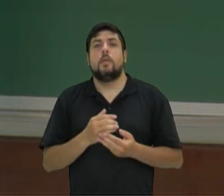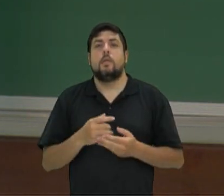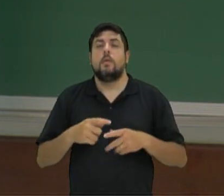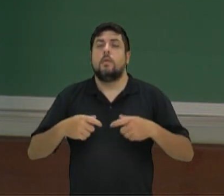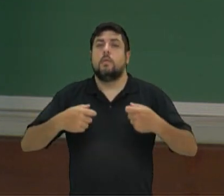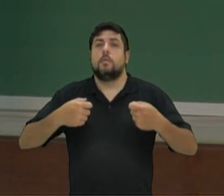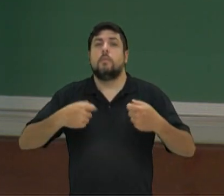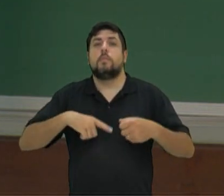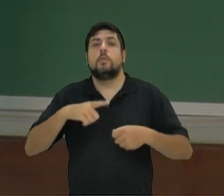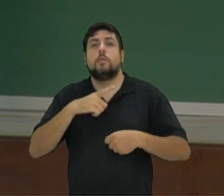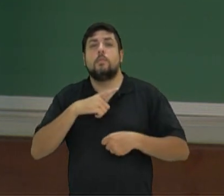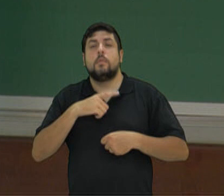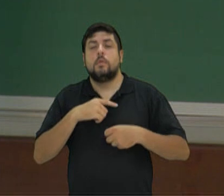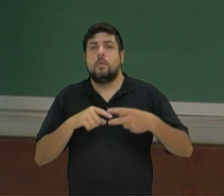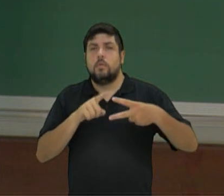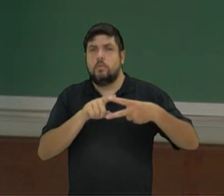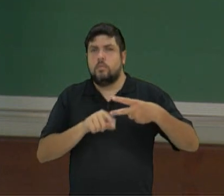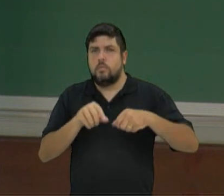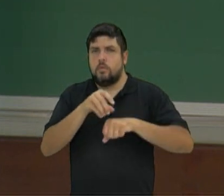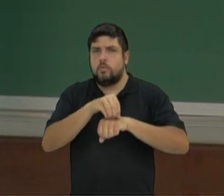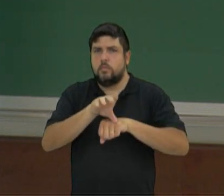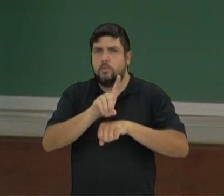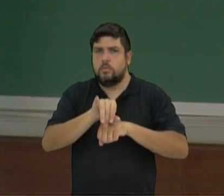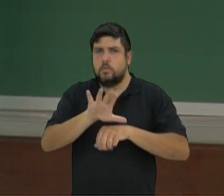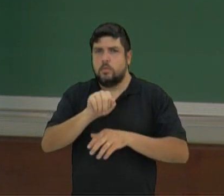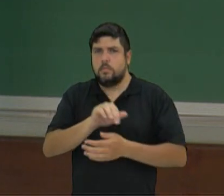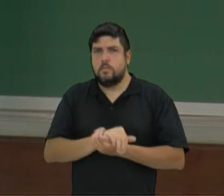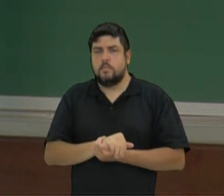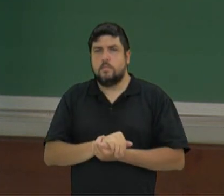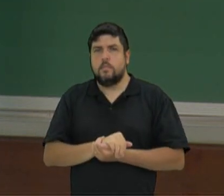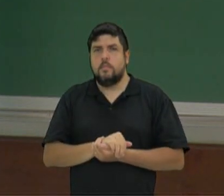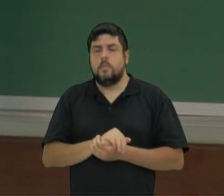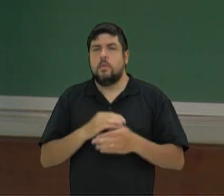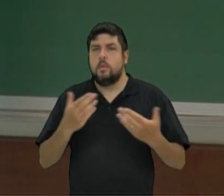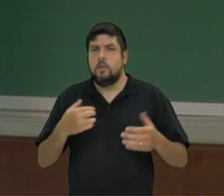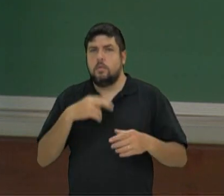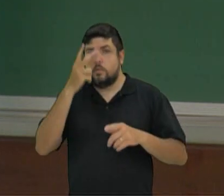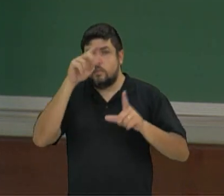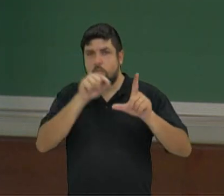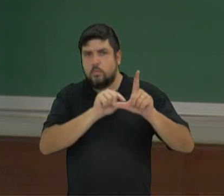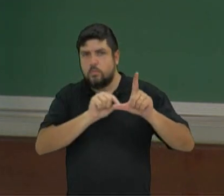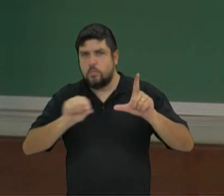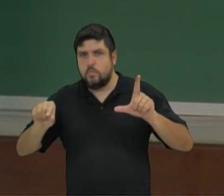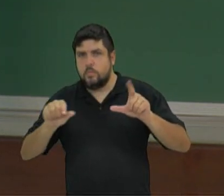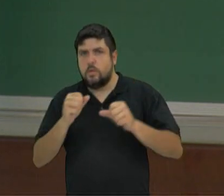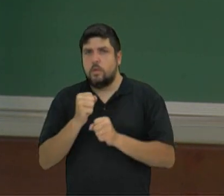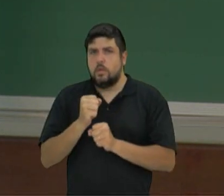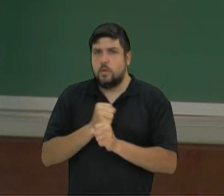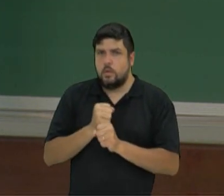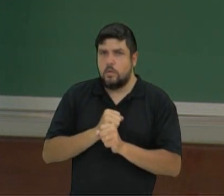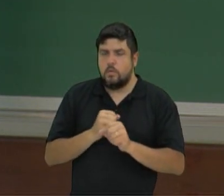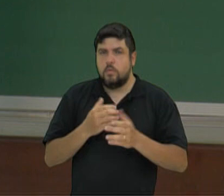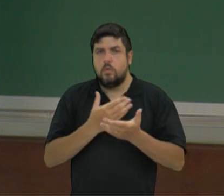essas duas dicas. Lembrando que então no horizontal é o ano. Então começando com